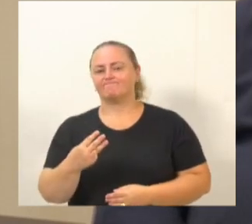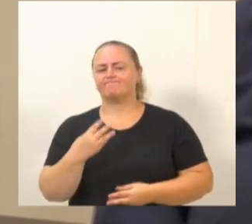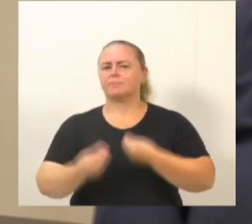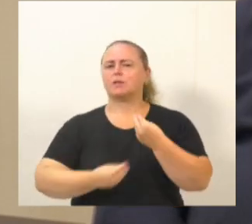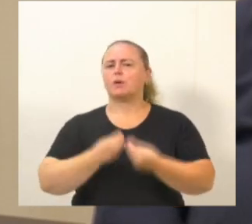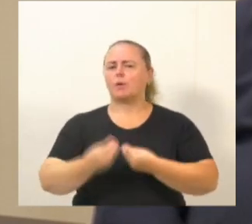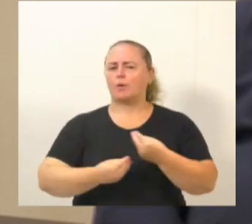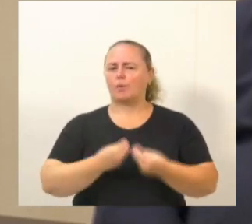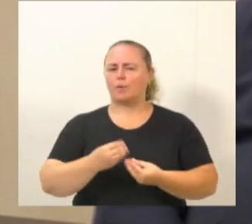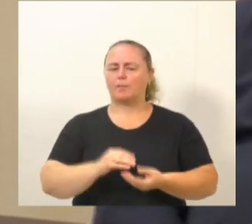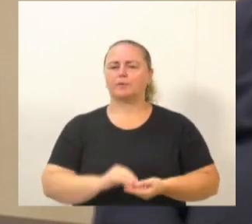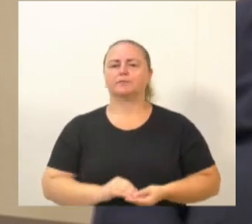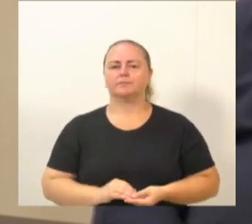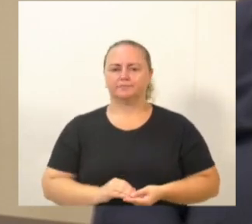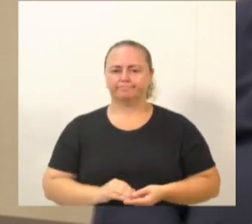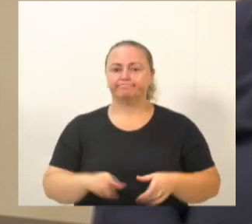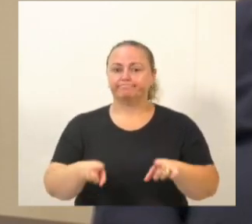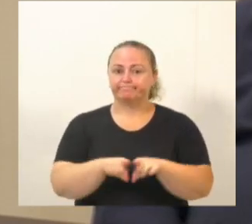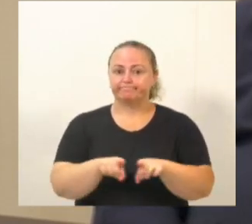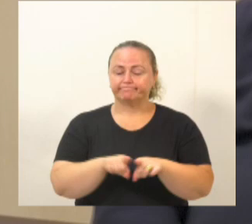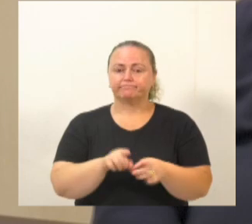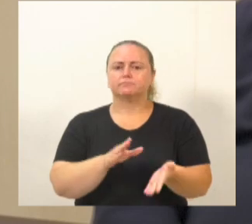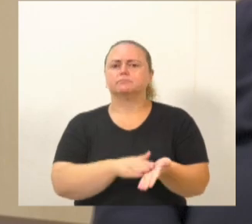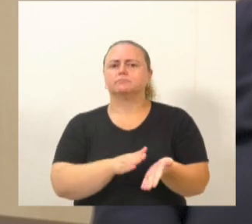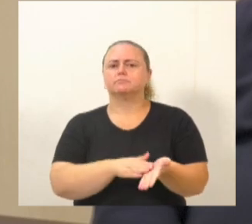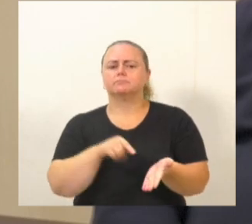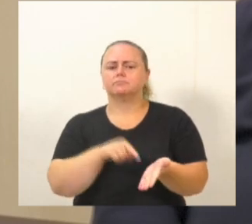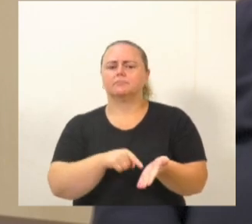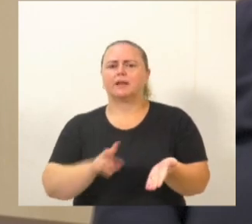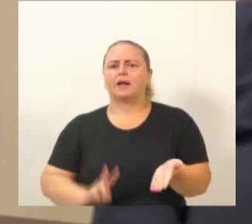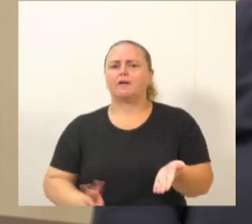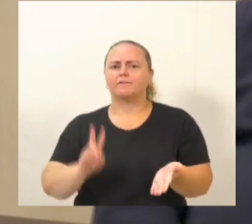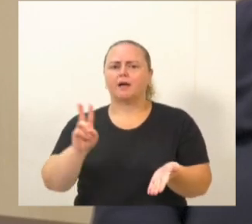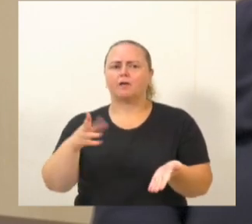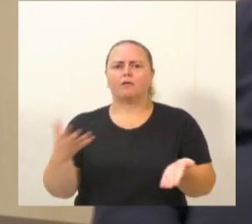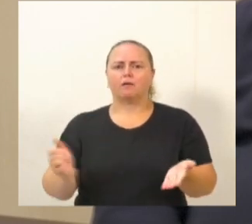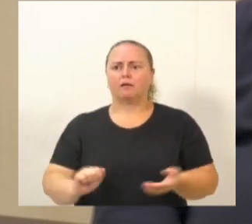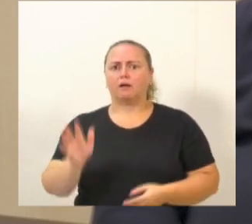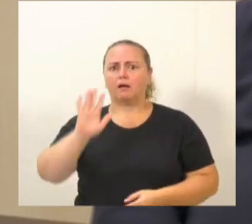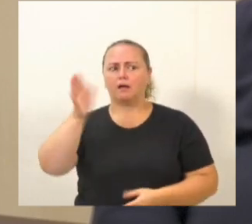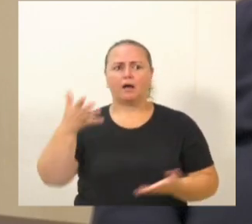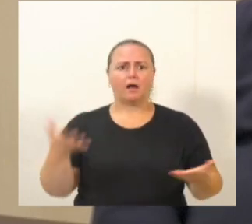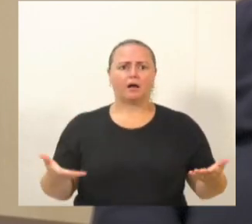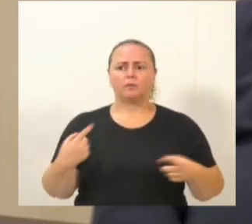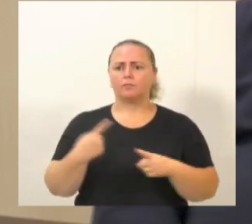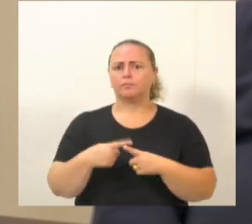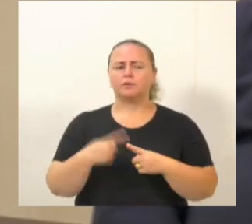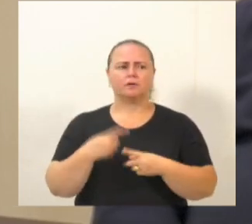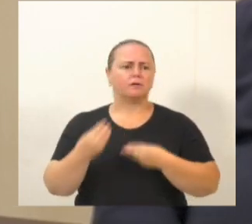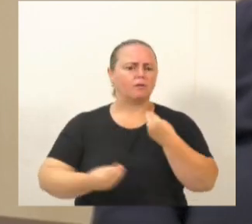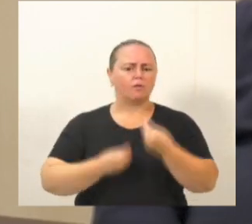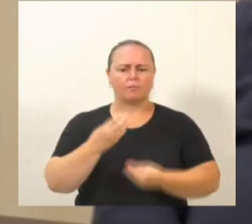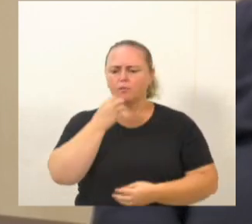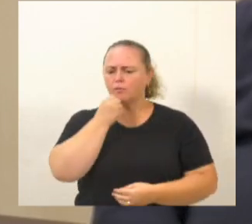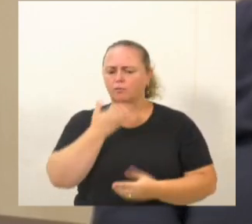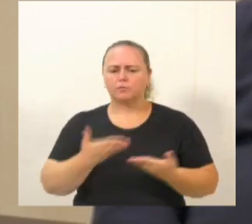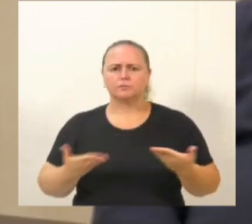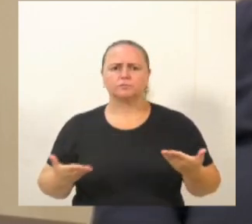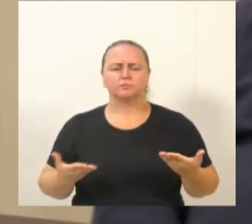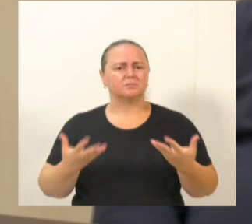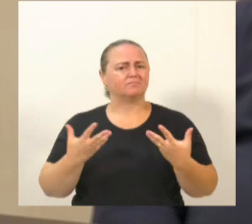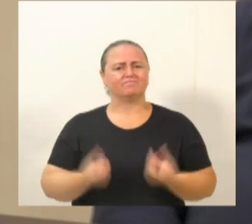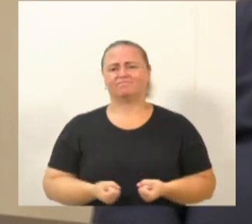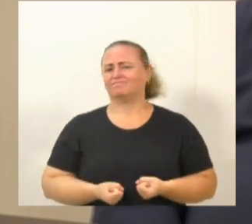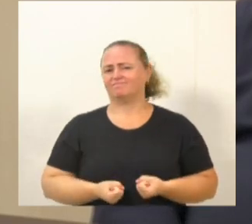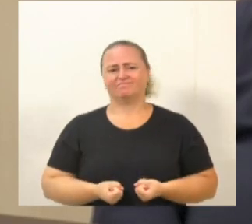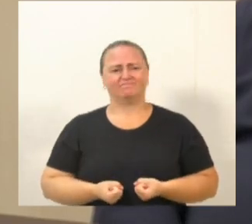além do que, né, a cobrança, que é um valor, na nossa opinião, abusivo, em cima do que se consome de água, isso nunca foi aceitável pela população de Blumenau, e ainda os